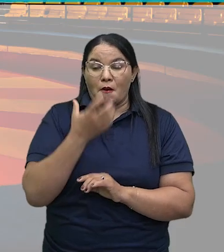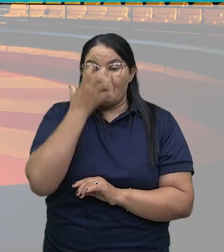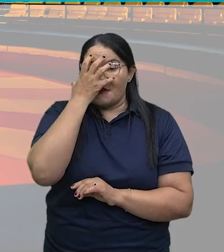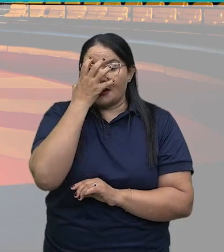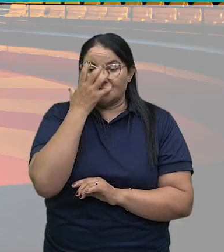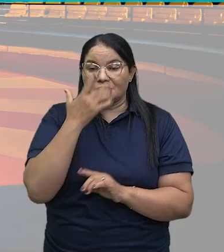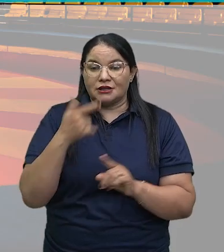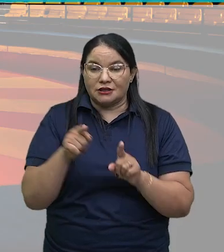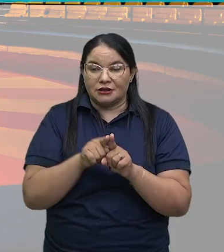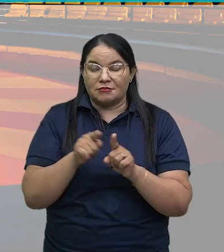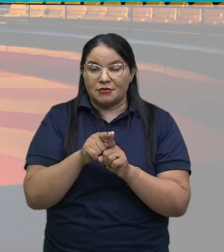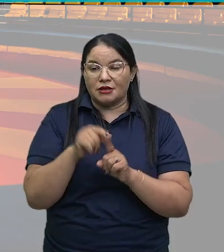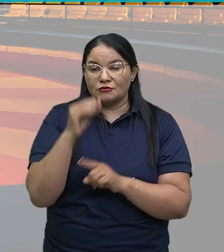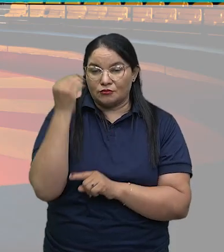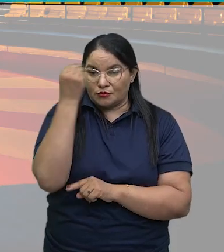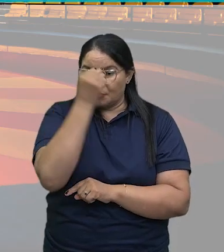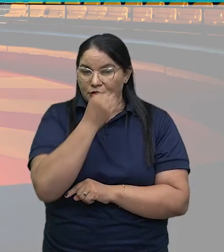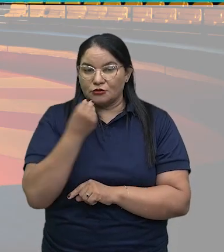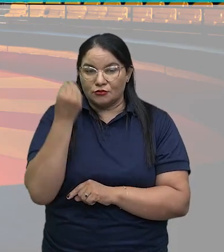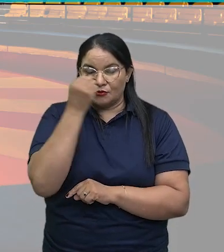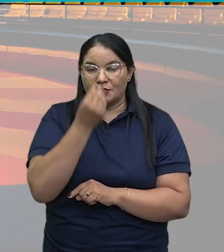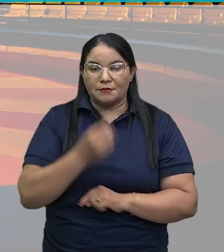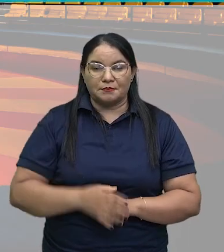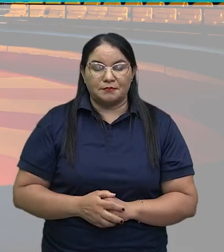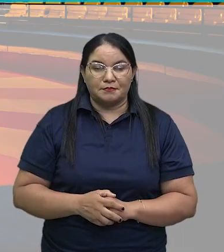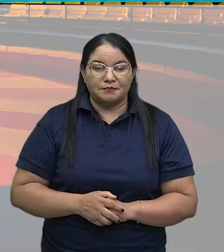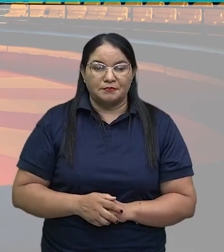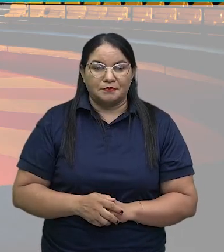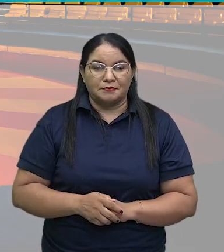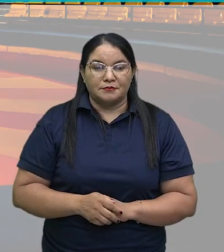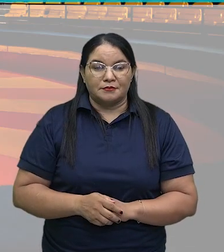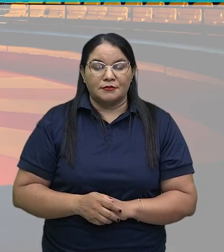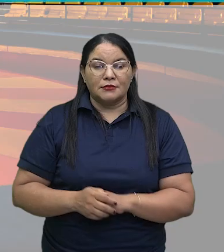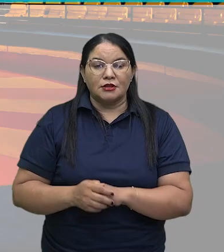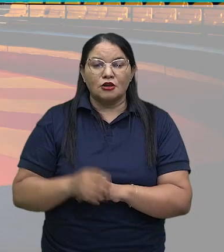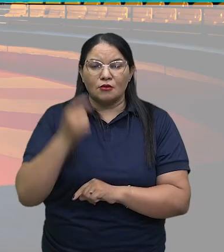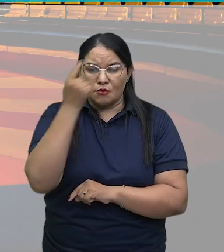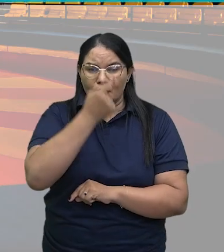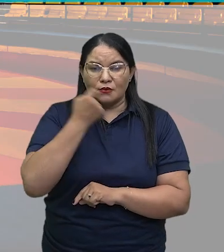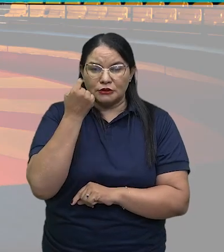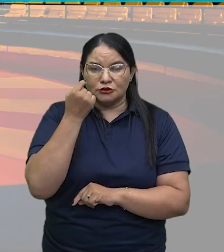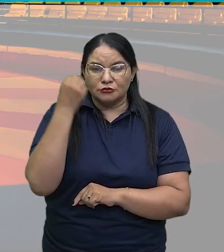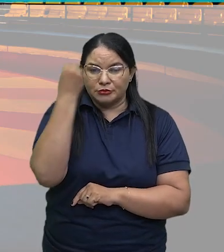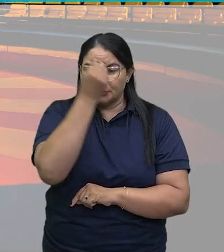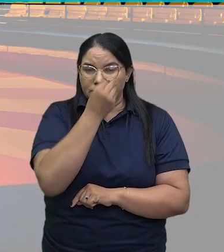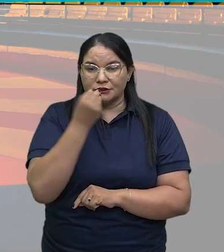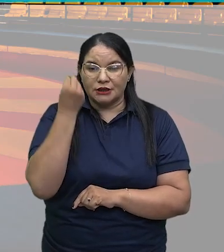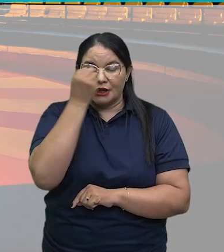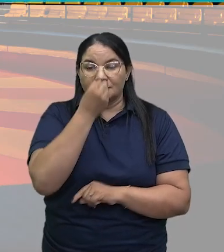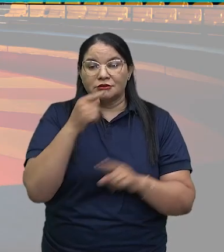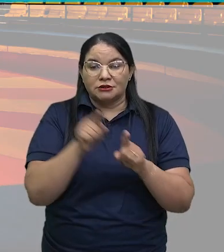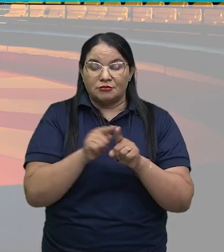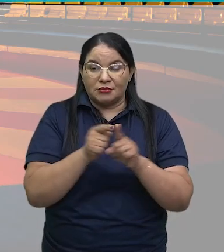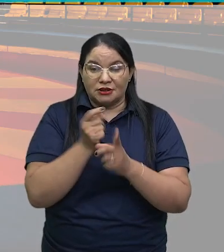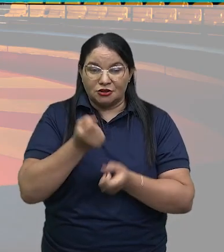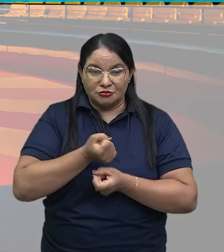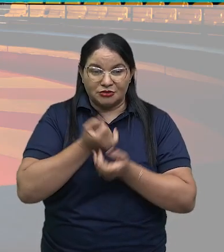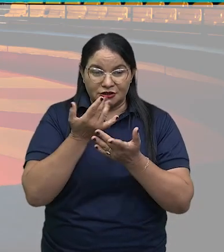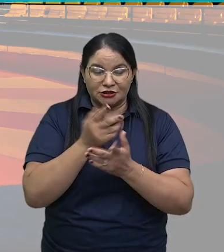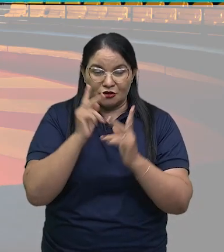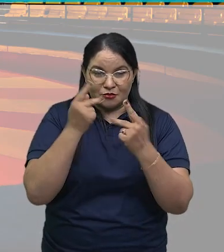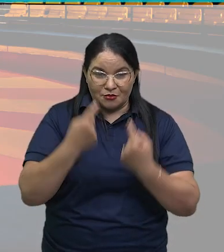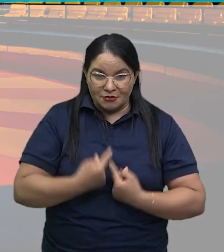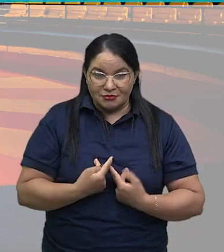terror, a courofobia. O rosto pintado, desprovido de expressões